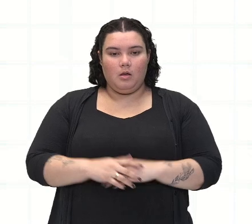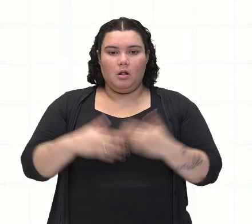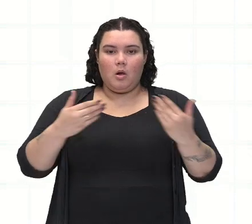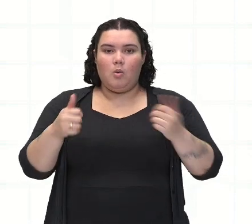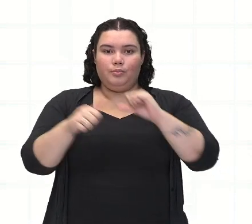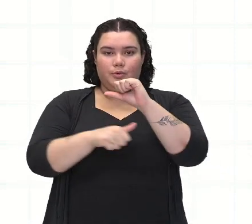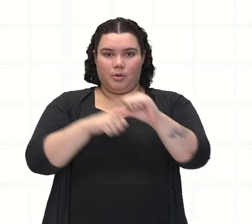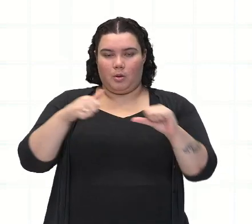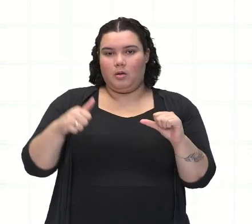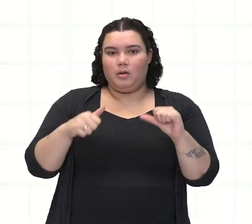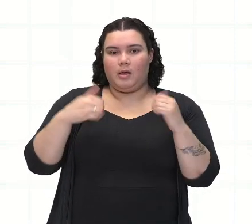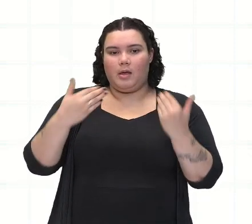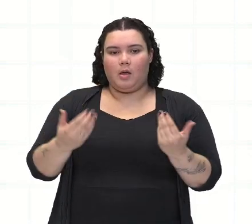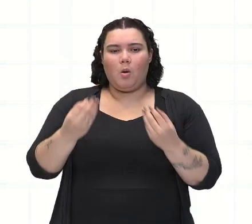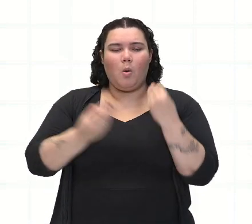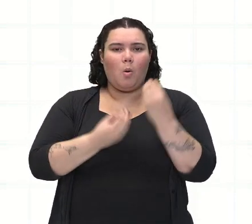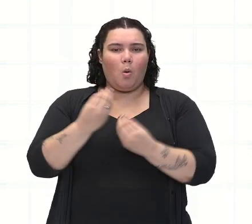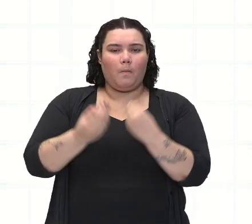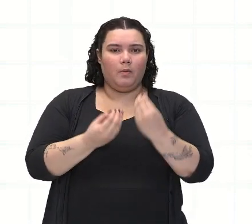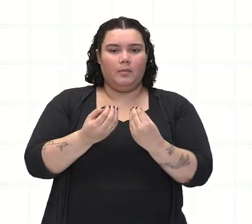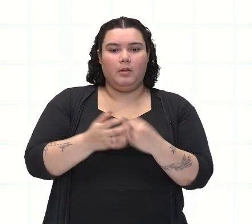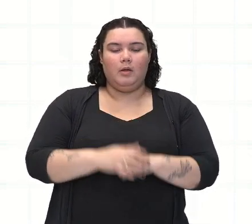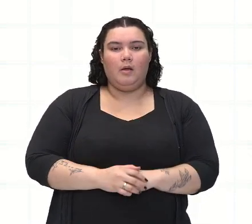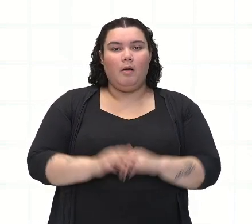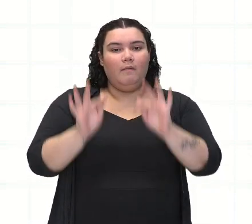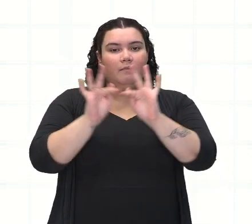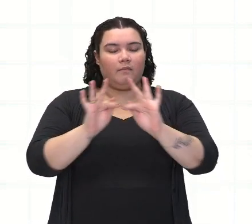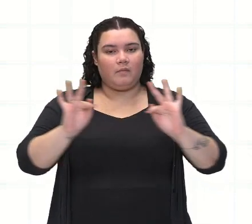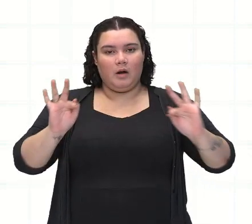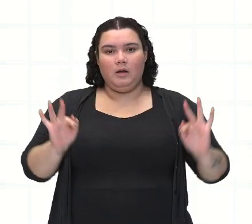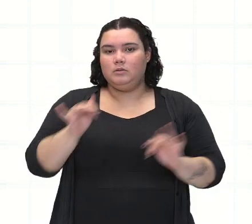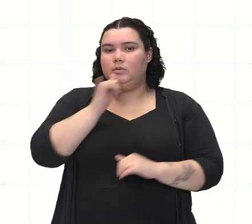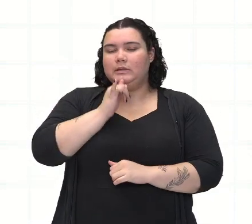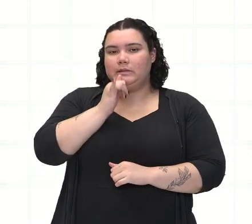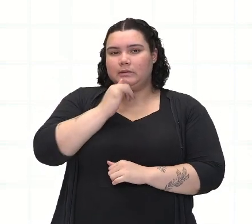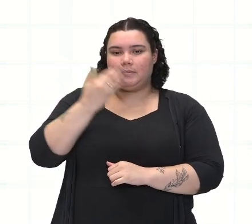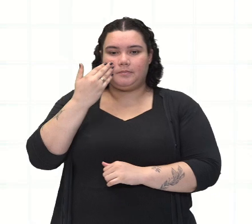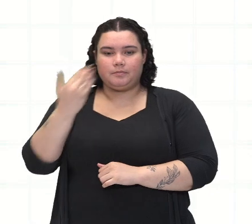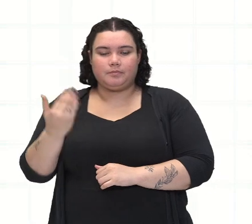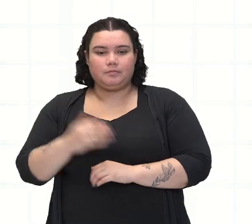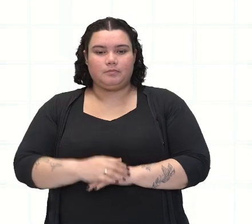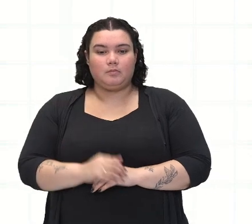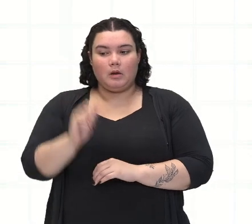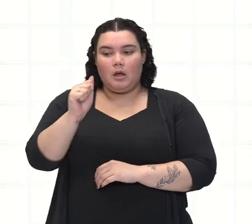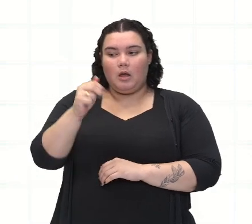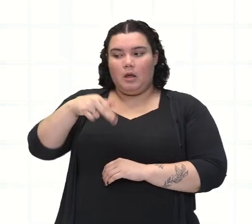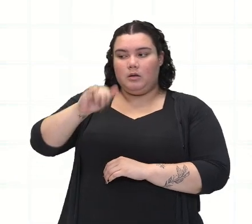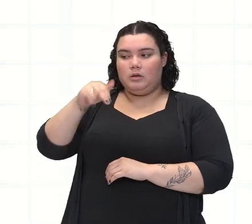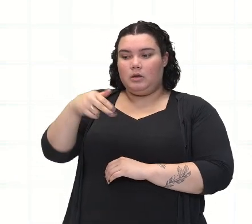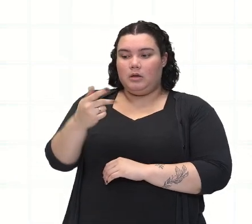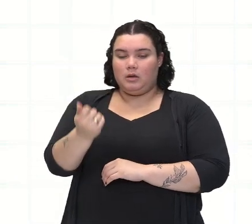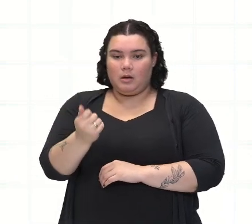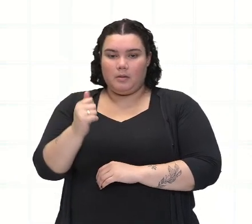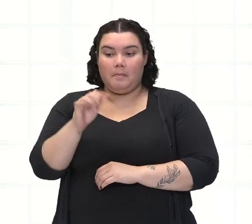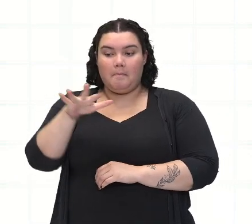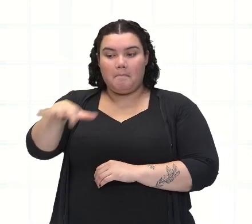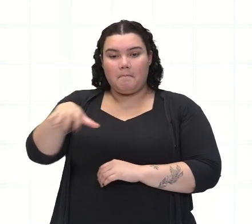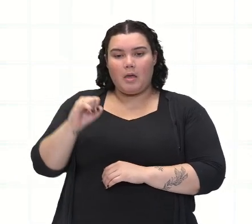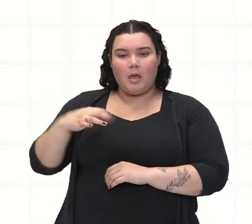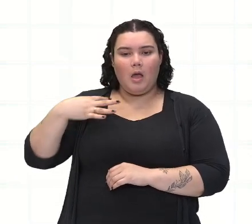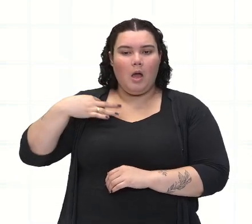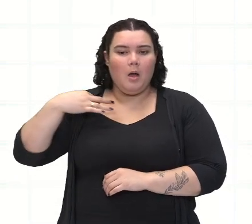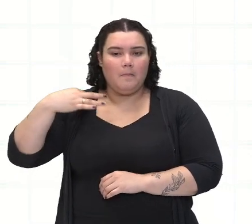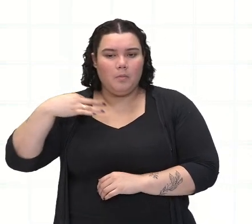nessa substituição, vamos usar novamente a Aninha. Aninha, pegue a blusa